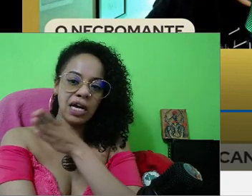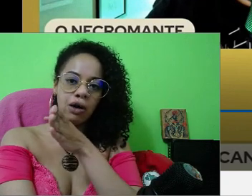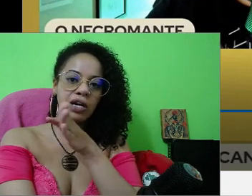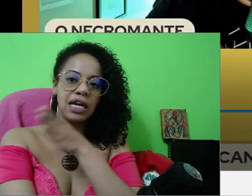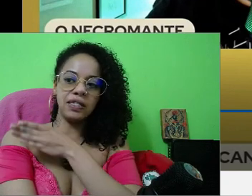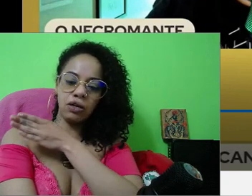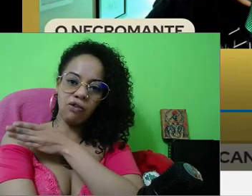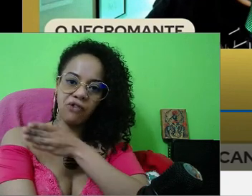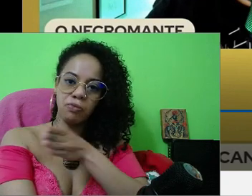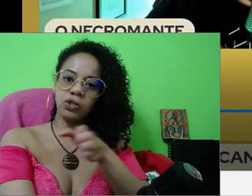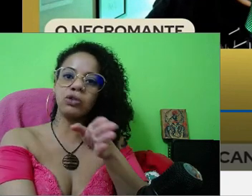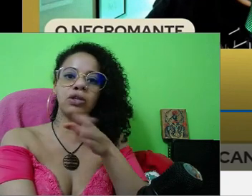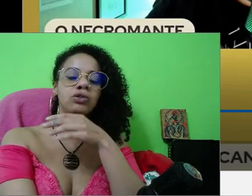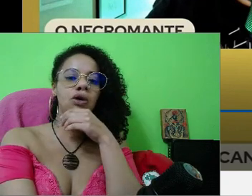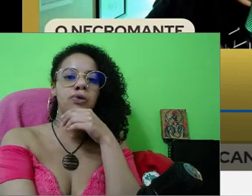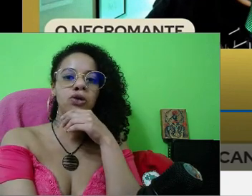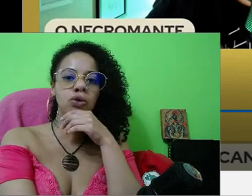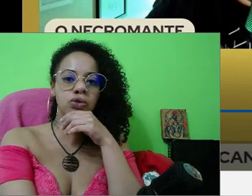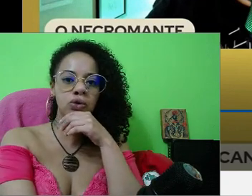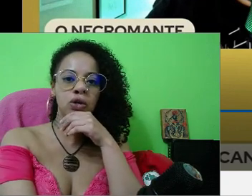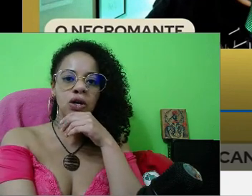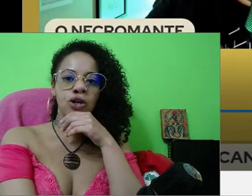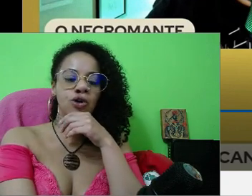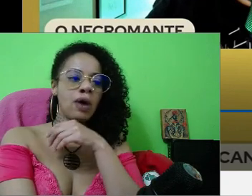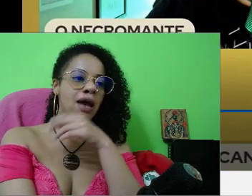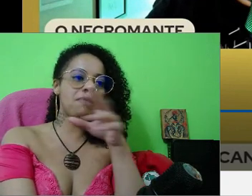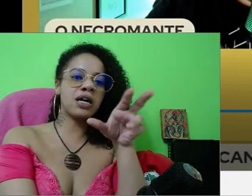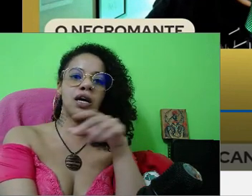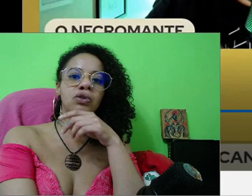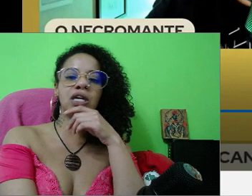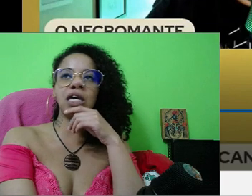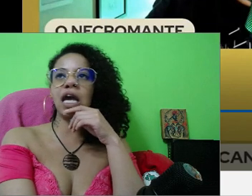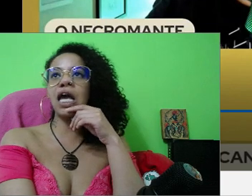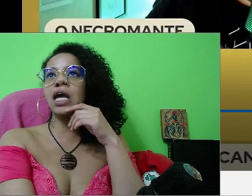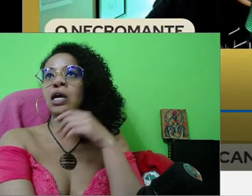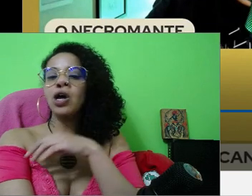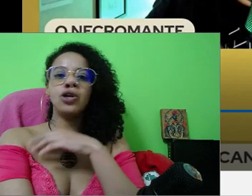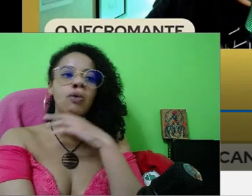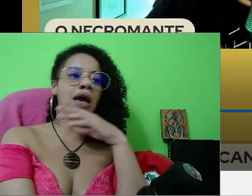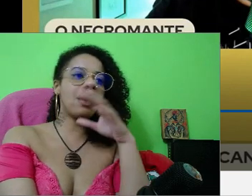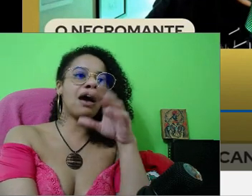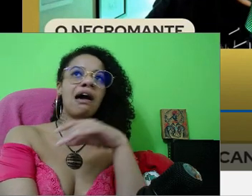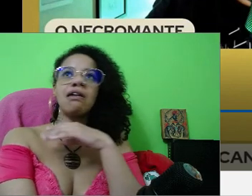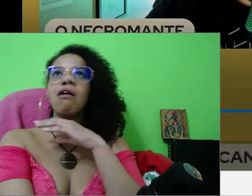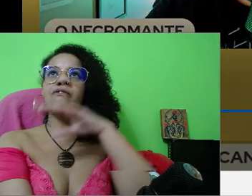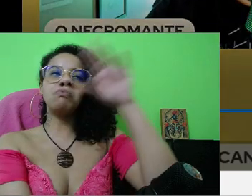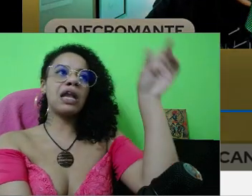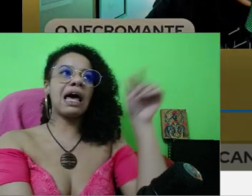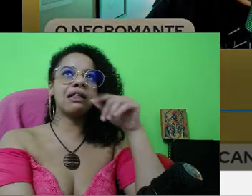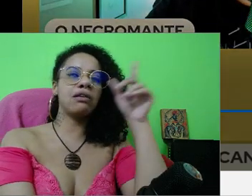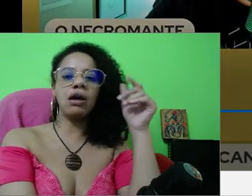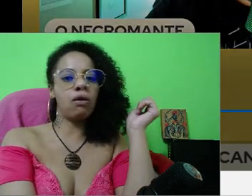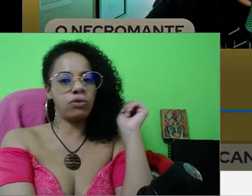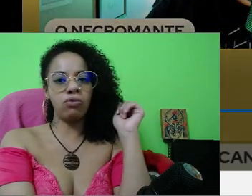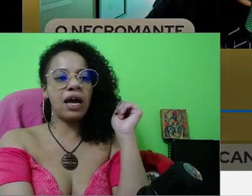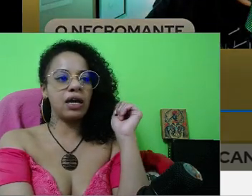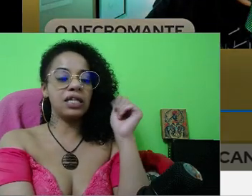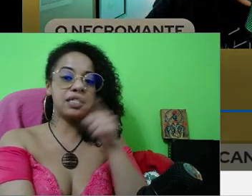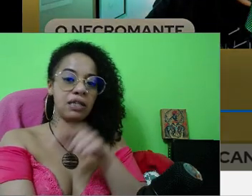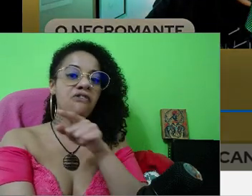meu canal cresce conforme os conteúdos que eu produzo não é marcando ninguém não é aí ó vamos lá